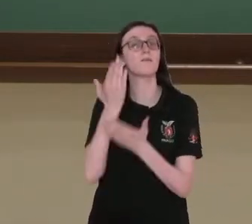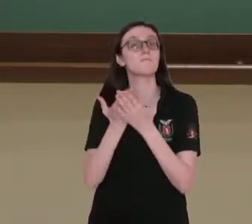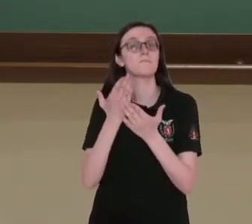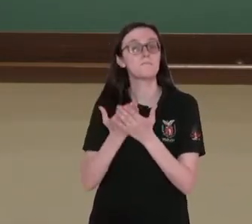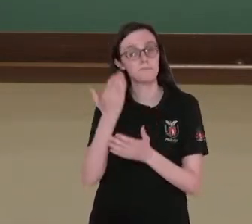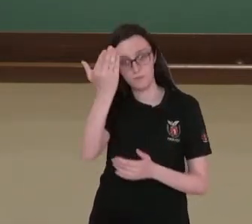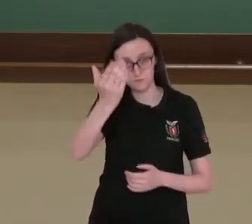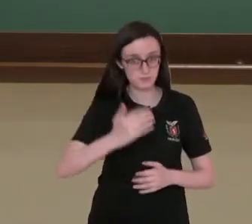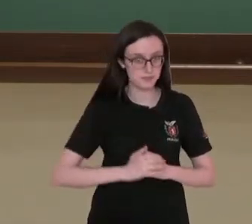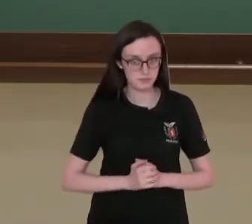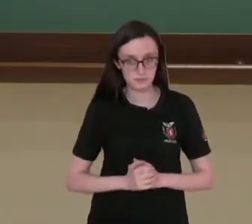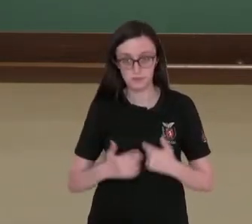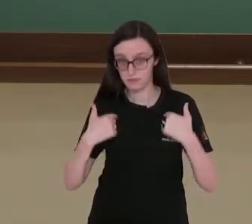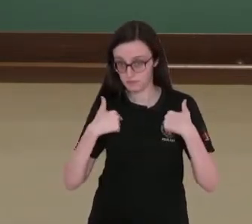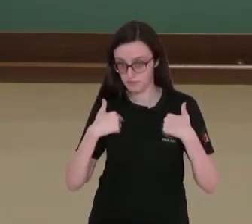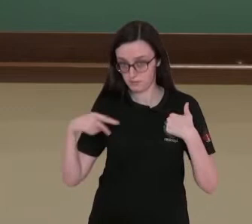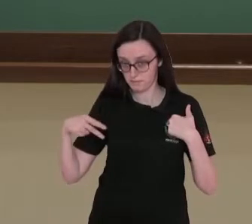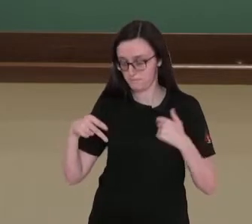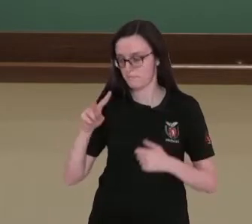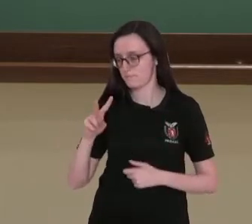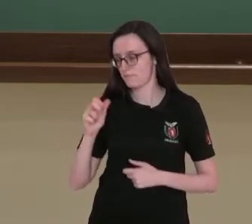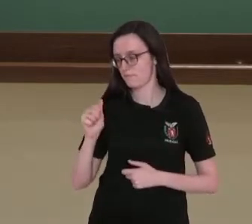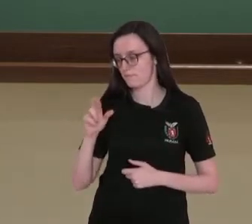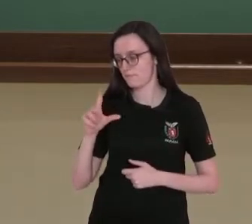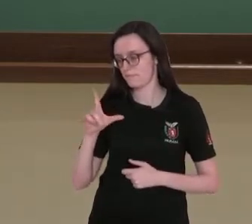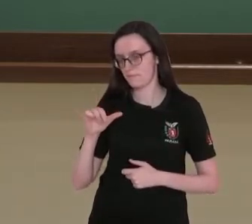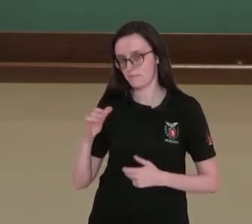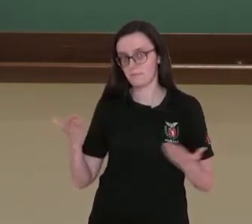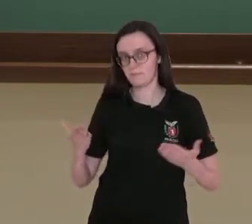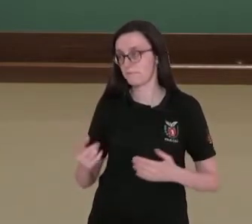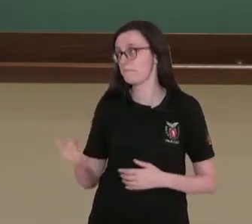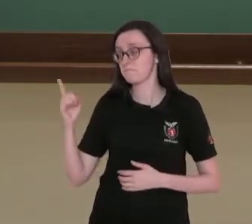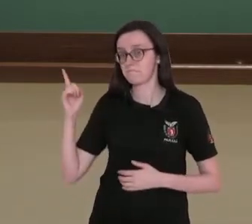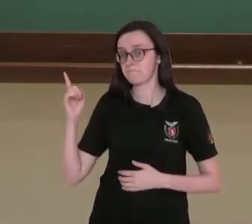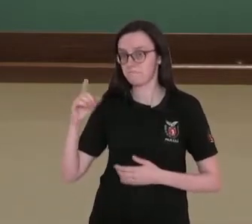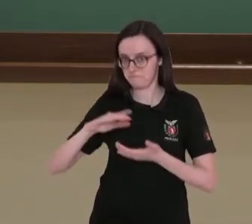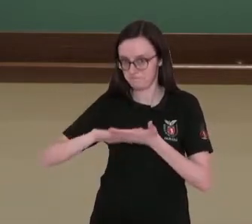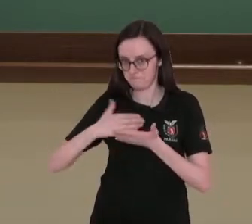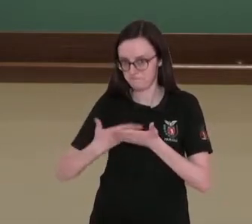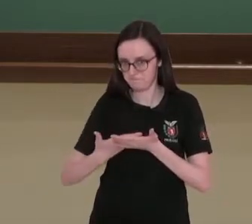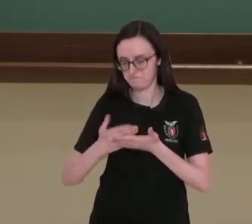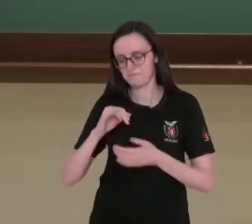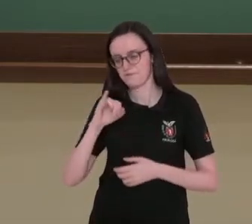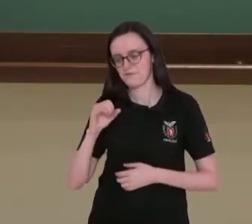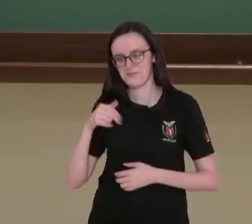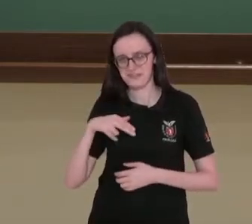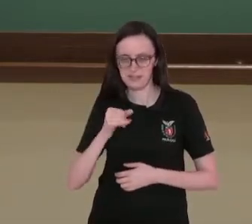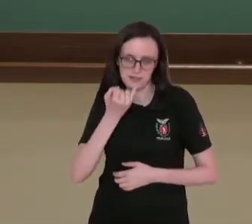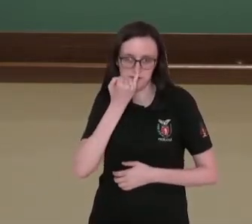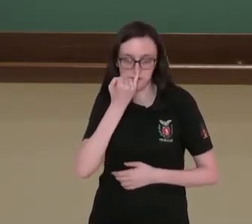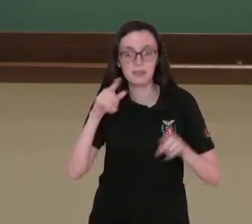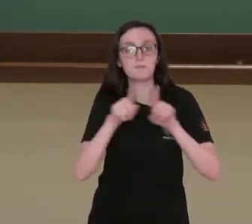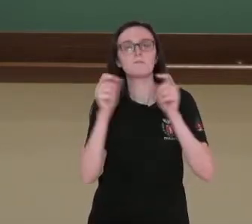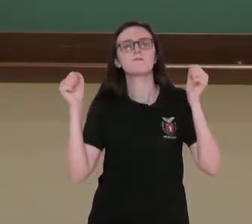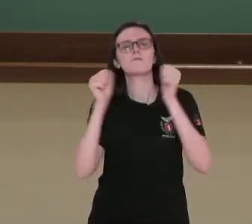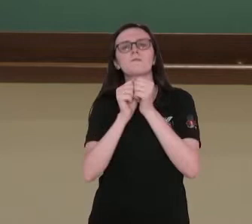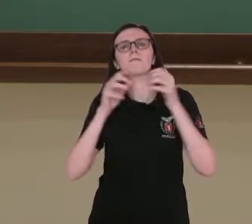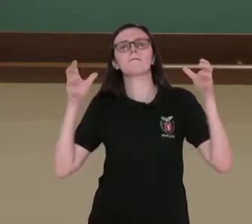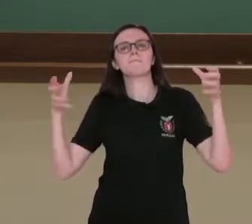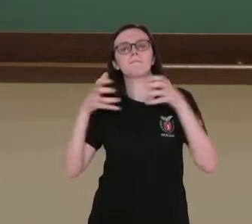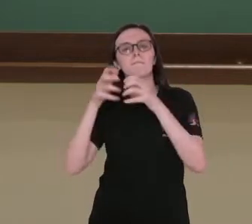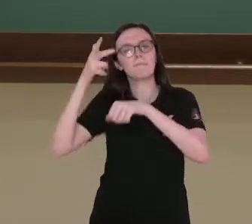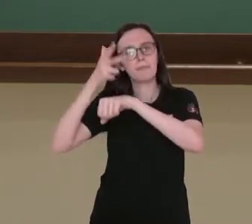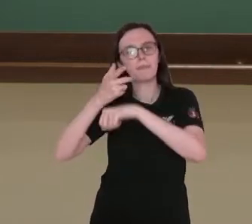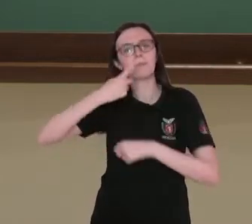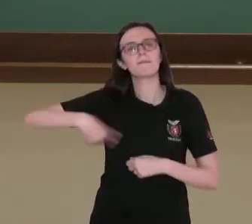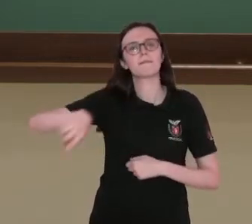para você. Eu sou o professor Varley e aqui nós temos a nossa intérprete, a Joana, e juntamente com uma equipe de